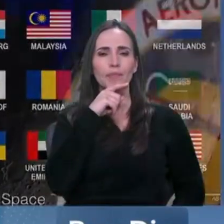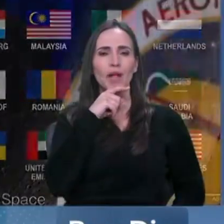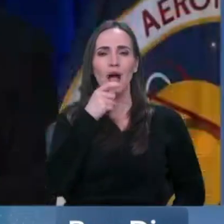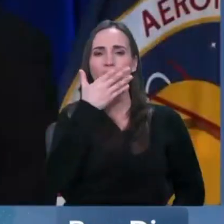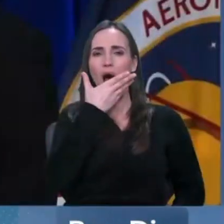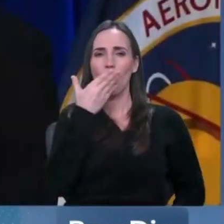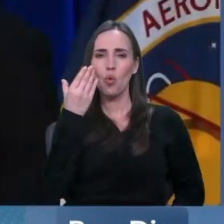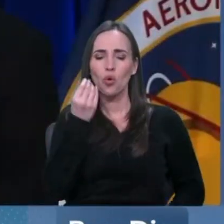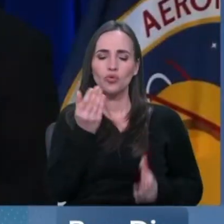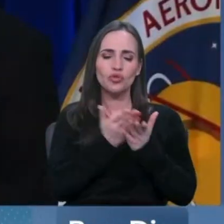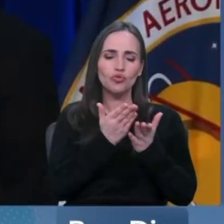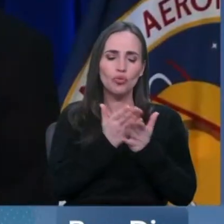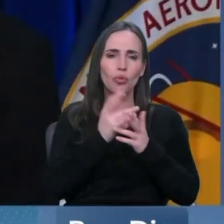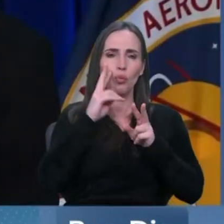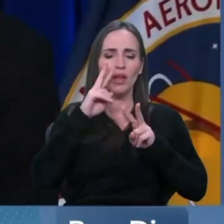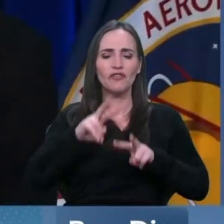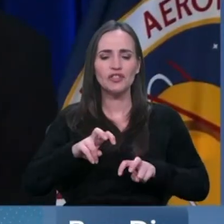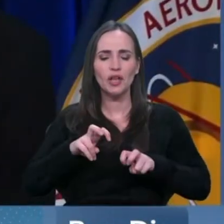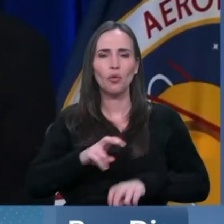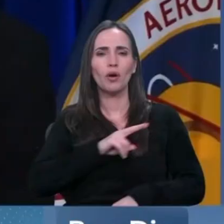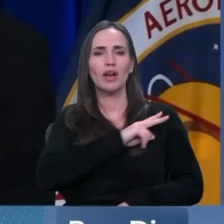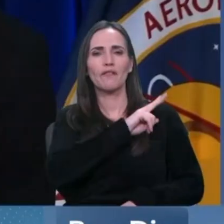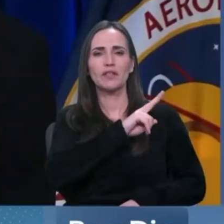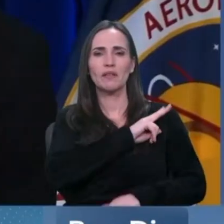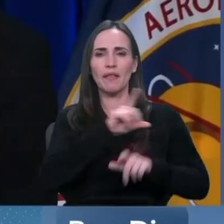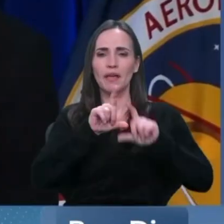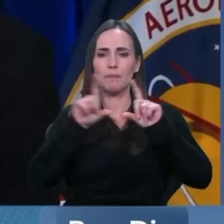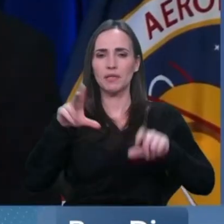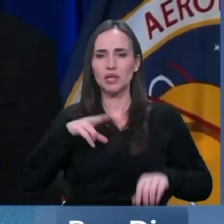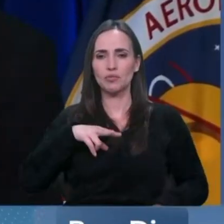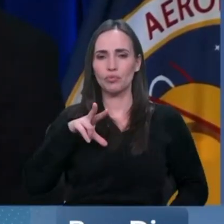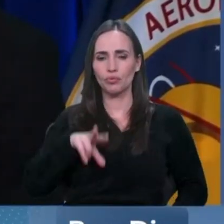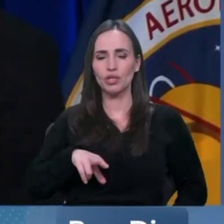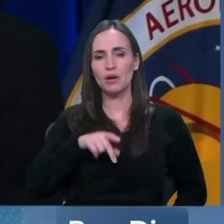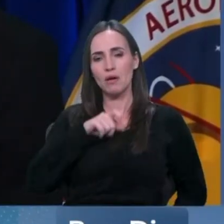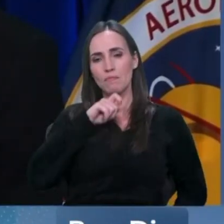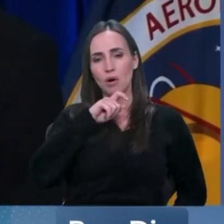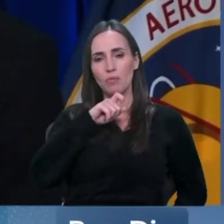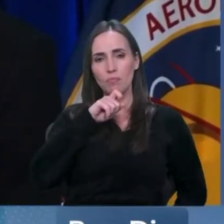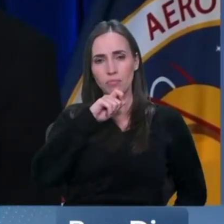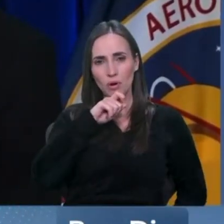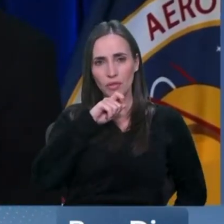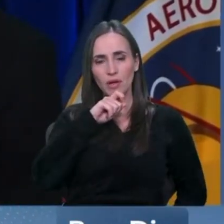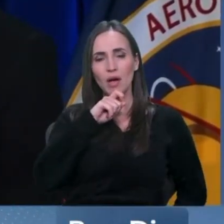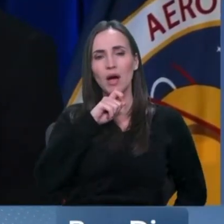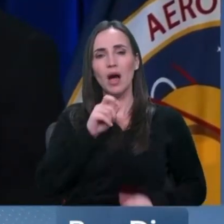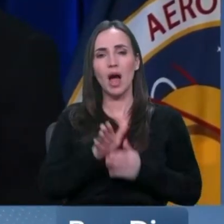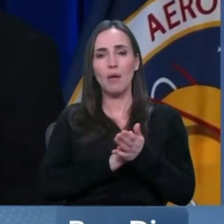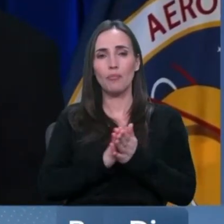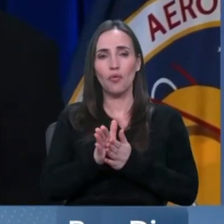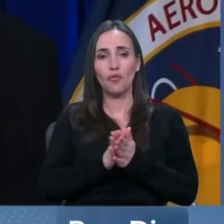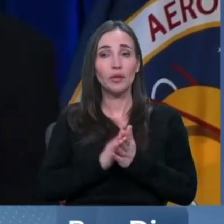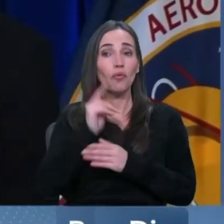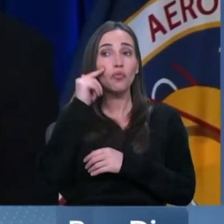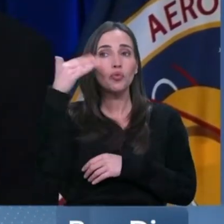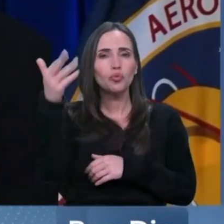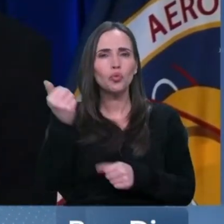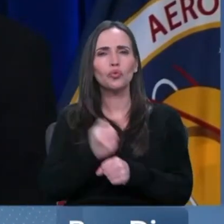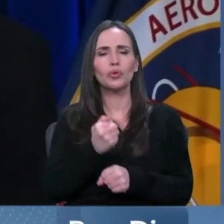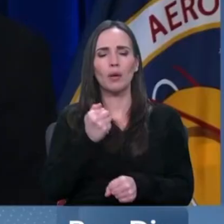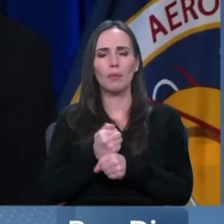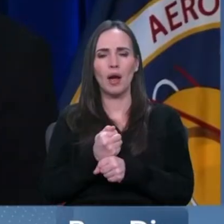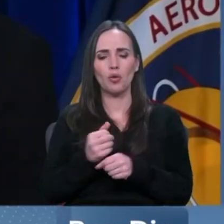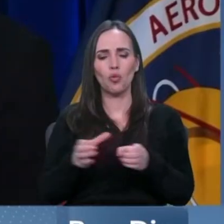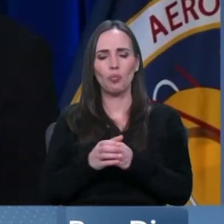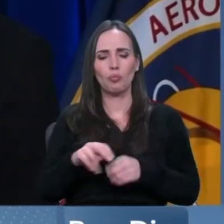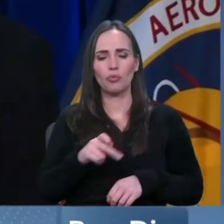estudantes, investigadores, universidades, empresas portuguesas poderem ir à boleia, digamos assim, de futuras missões da NASA à